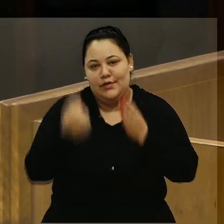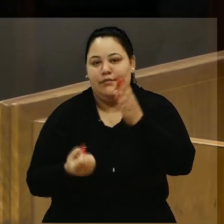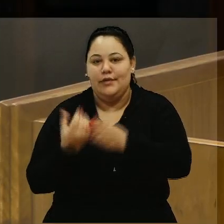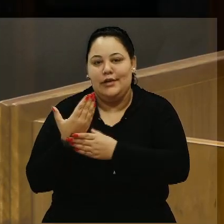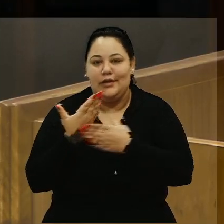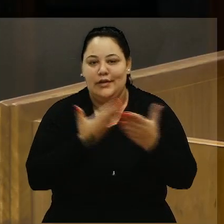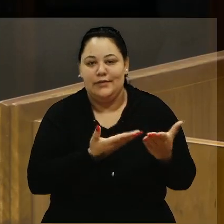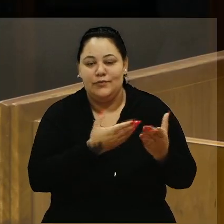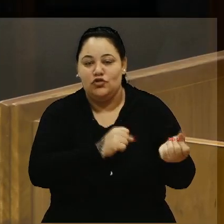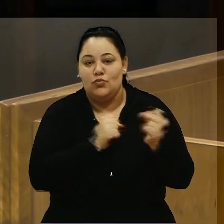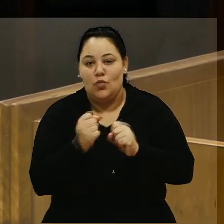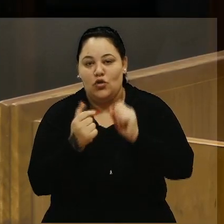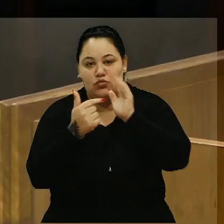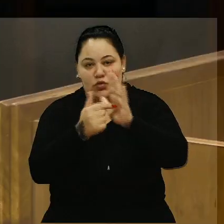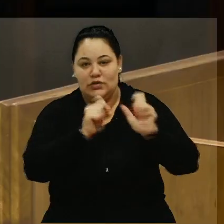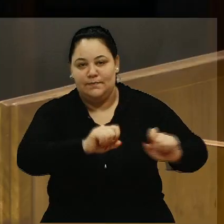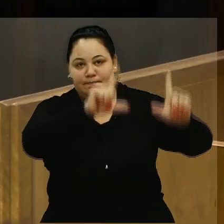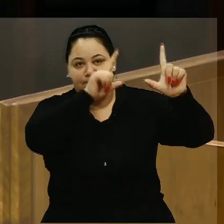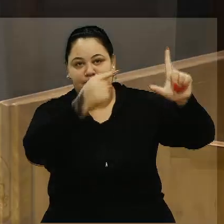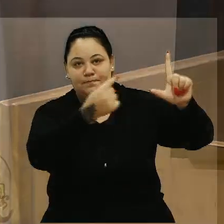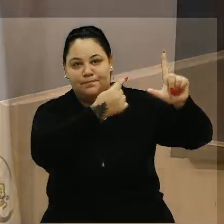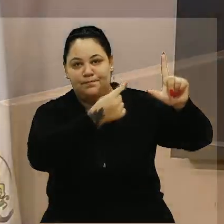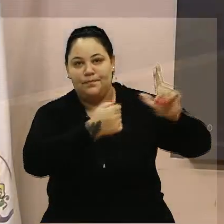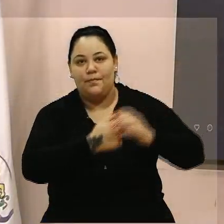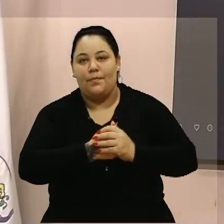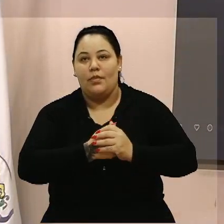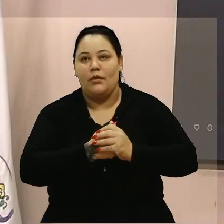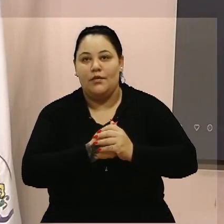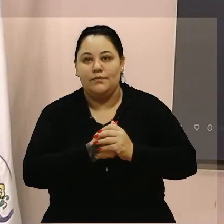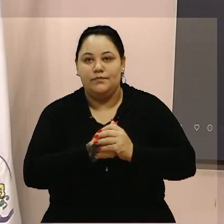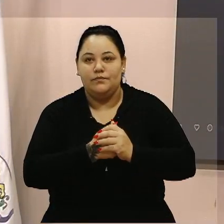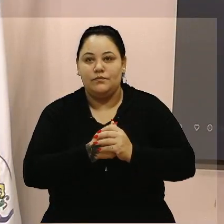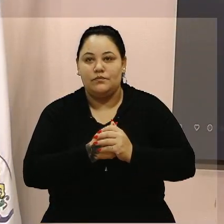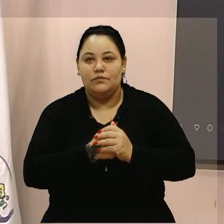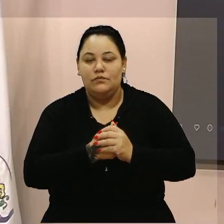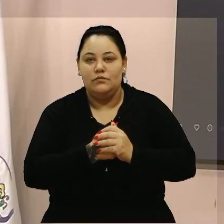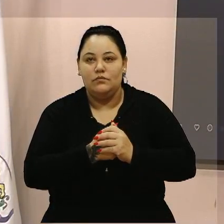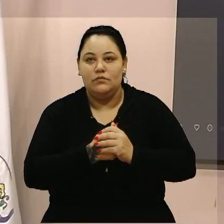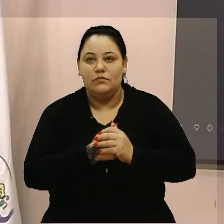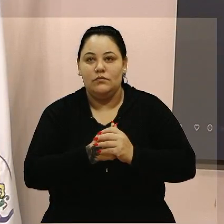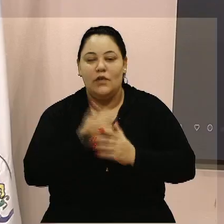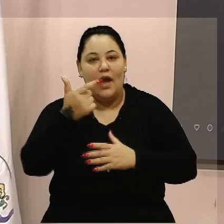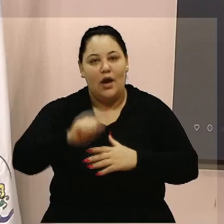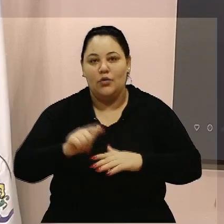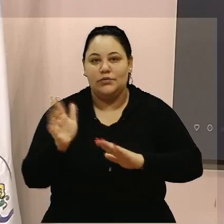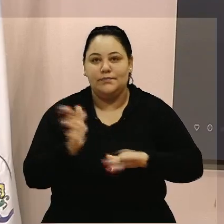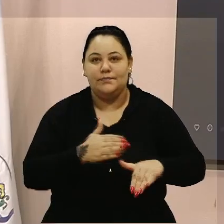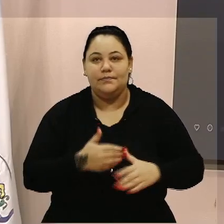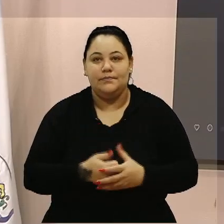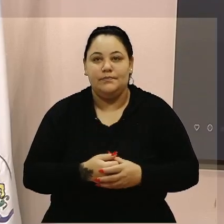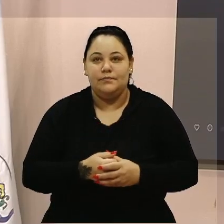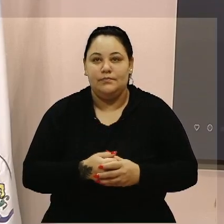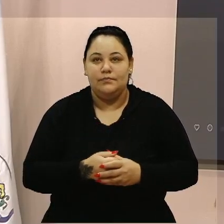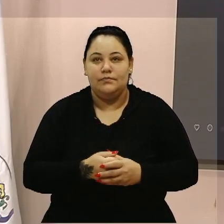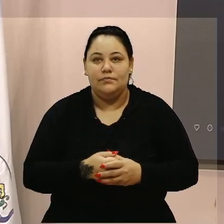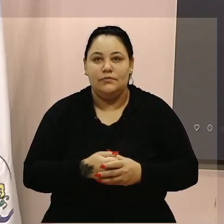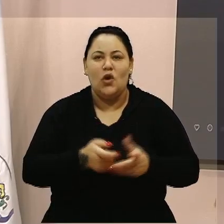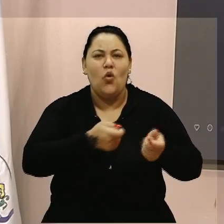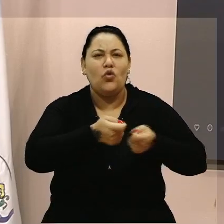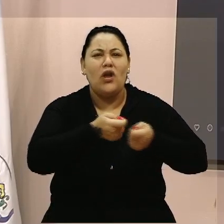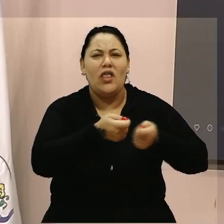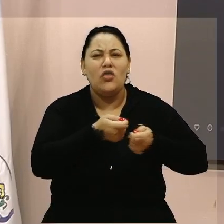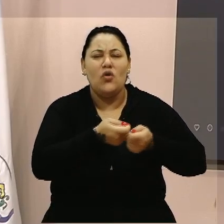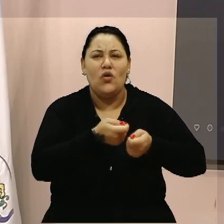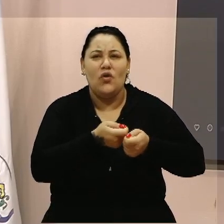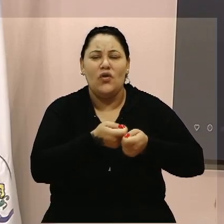pode colocar aqui, ó. Primeira outra, pode mostrar outra imagem aí, no telão para o pessoal. Ó, controladores de velocidade